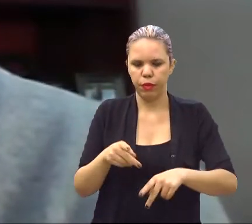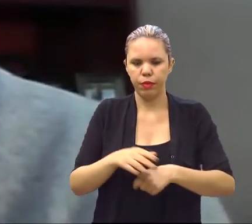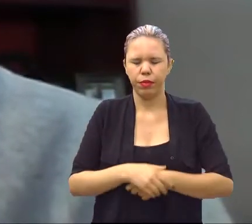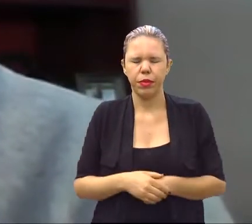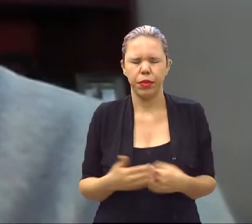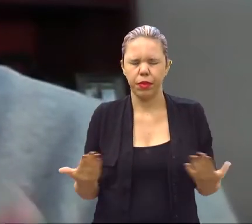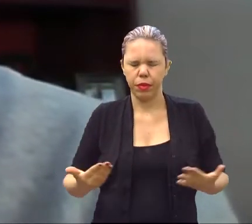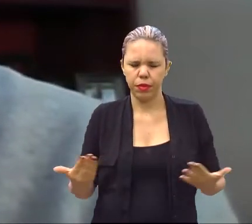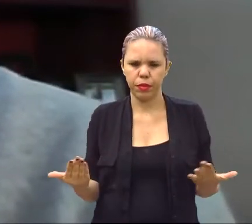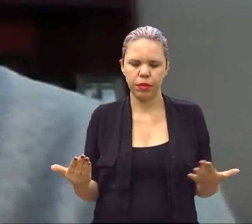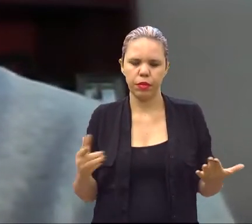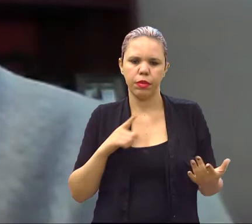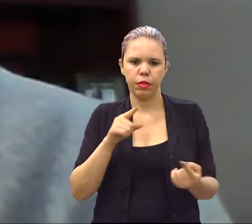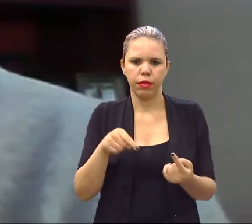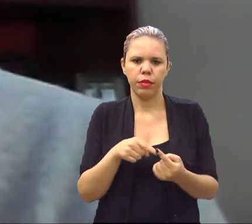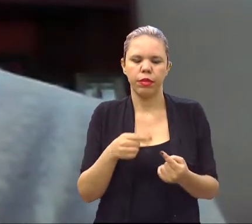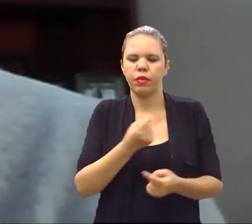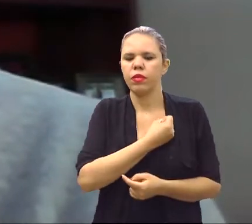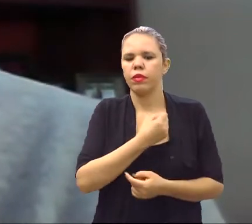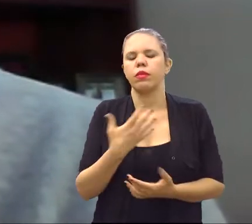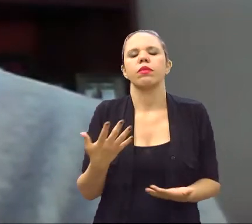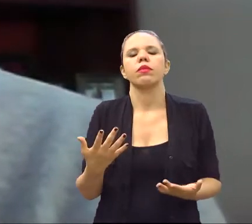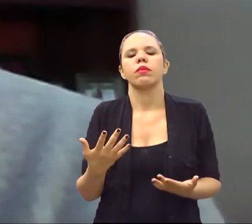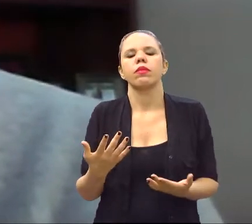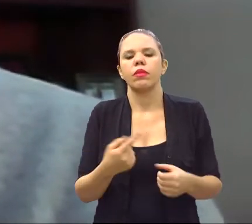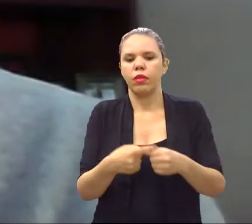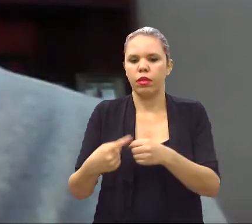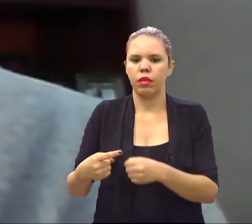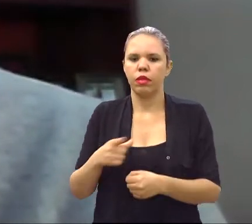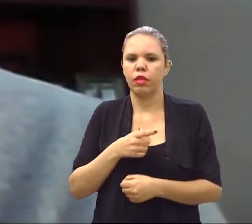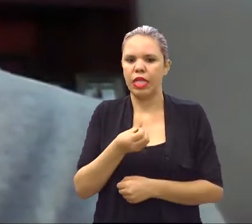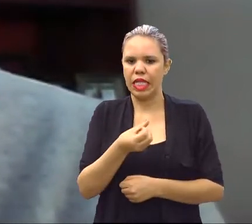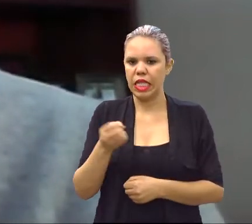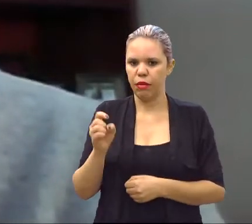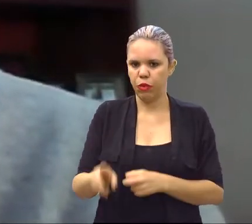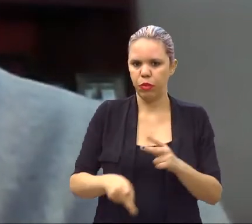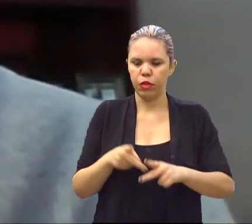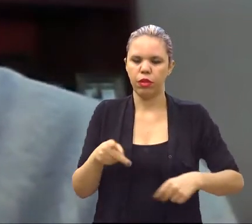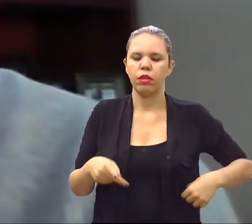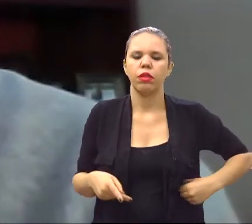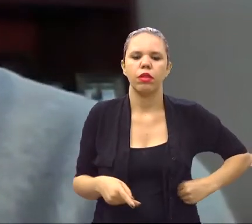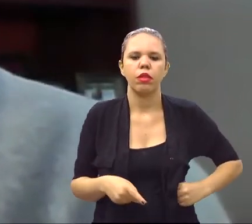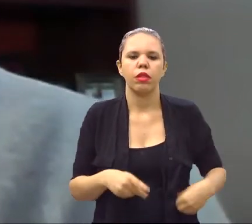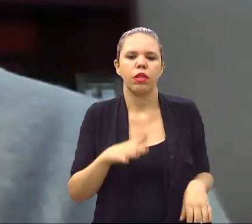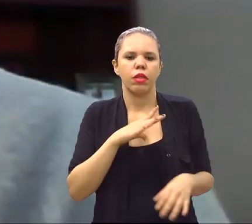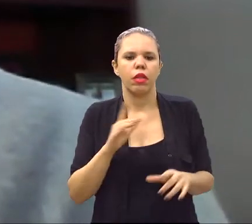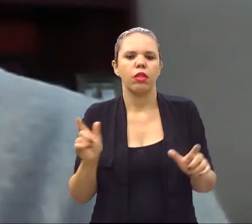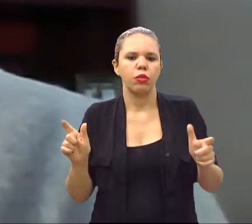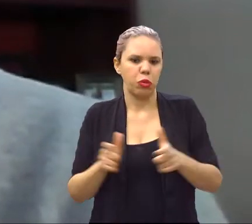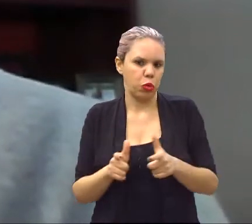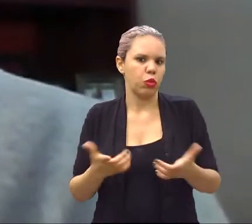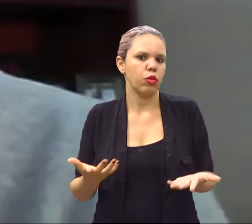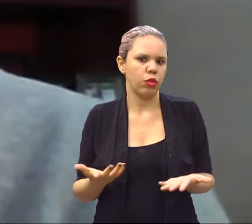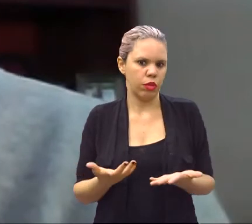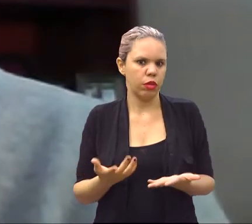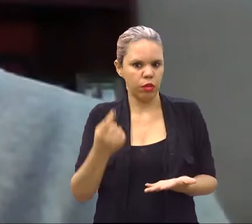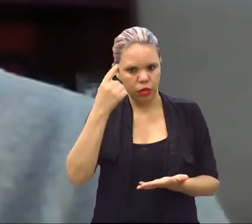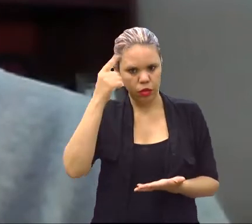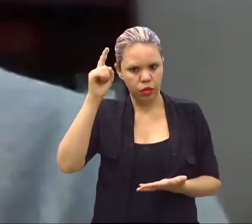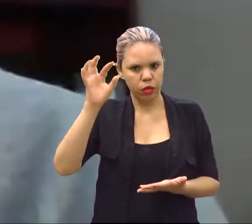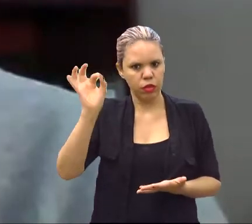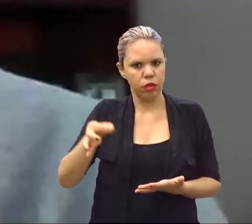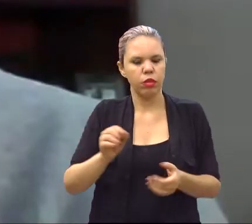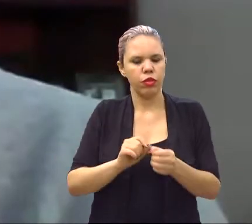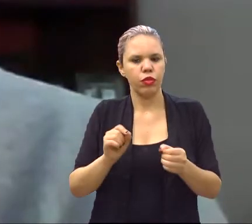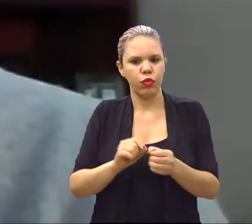habitantes. Agora estão atingindo também os municípios a partir de 60 mil habitantes. Os municípios menores, a ideia é que